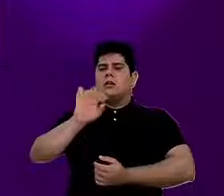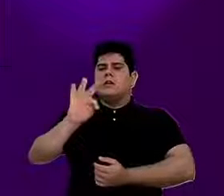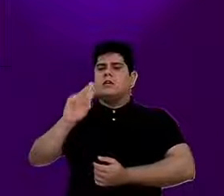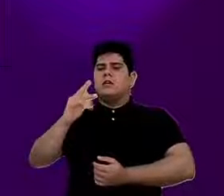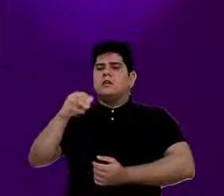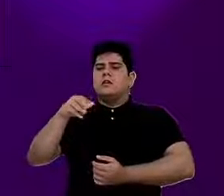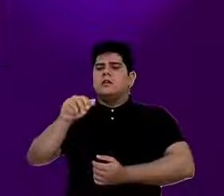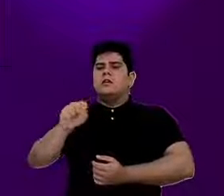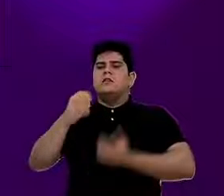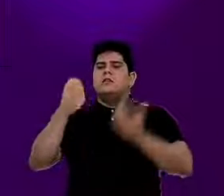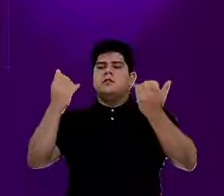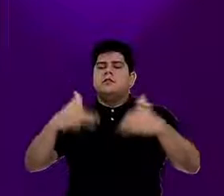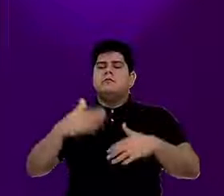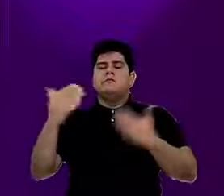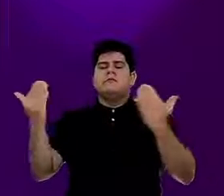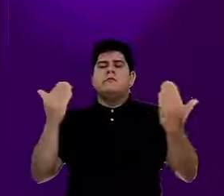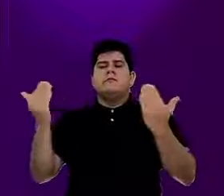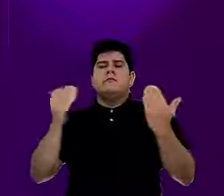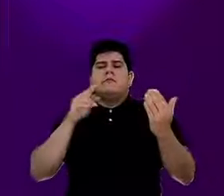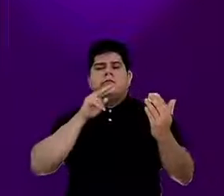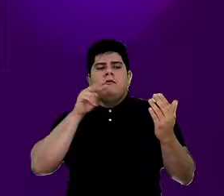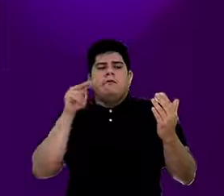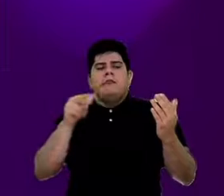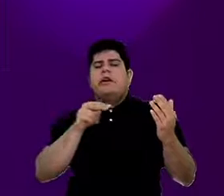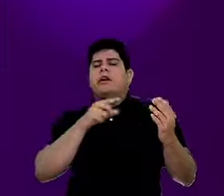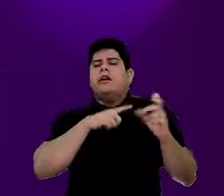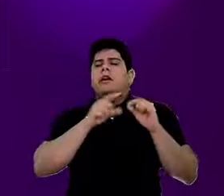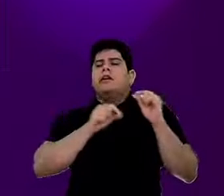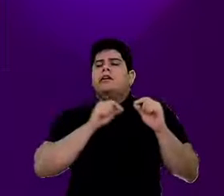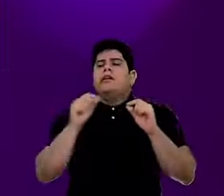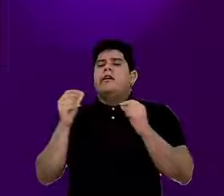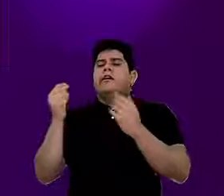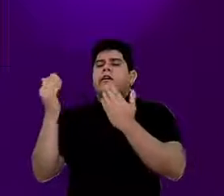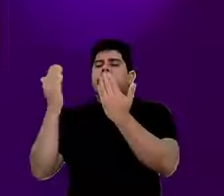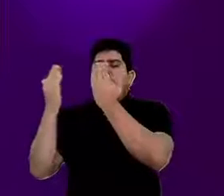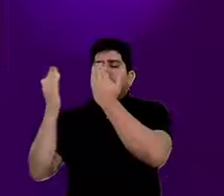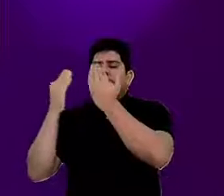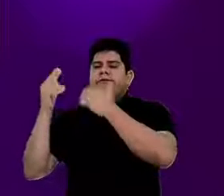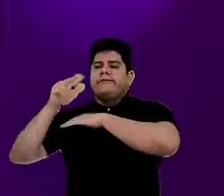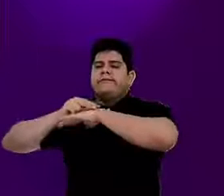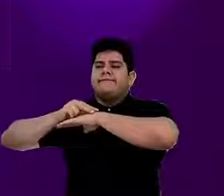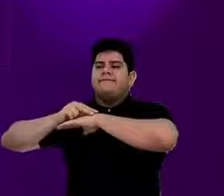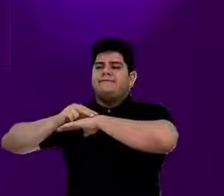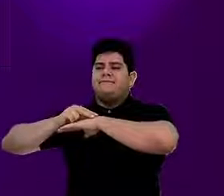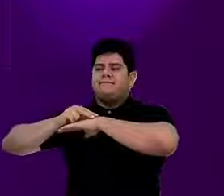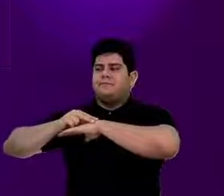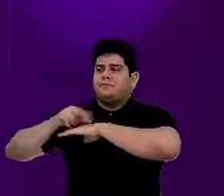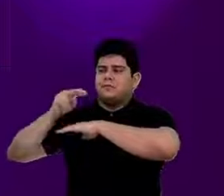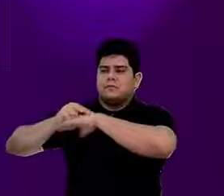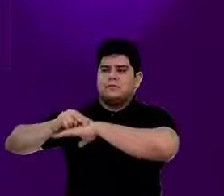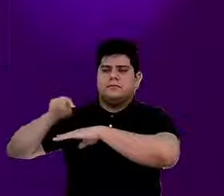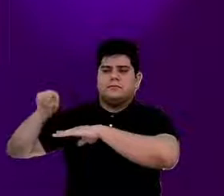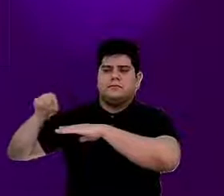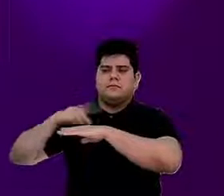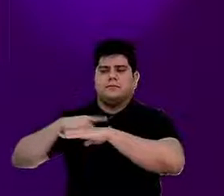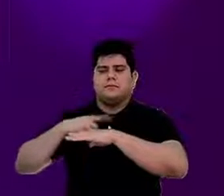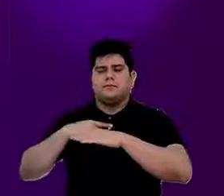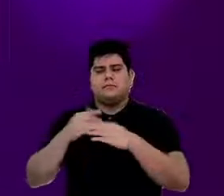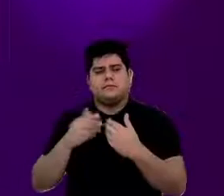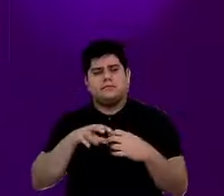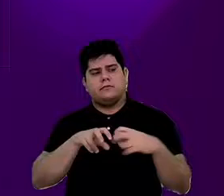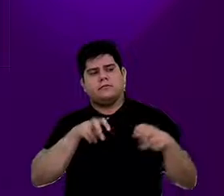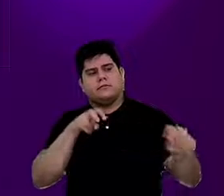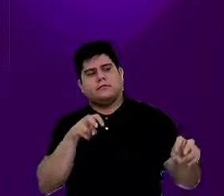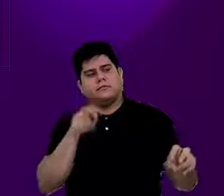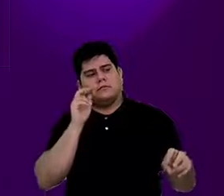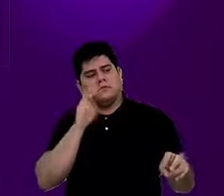interessante. Ele compara a visão do internista com o psiquiatra. Ao passo que o psiquiatra senta-se distante e